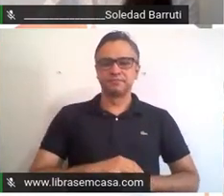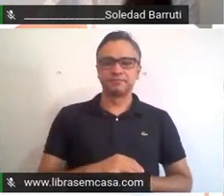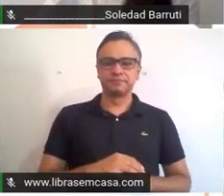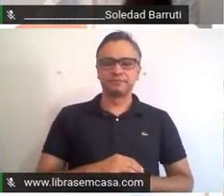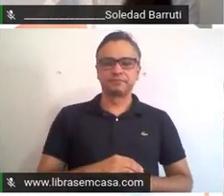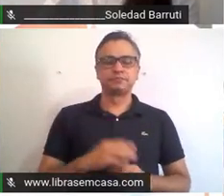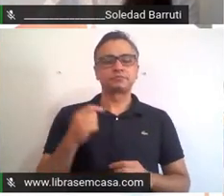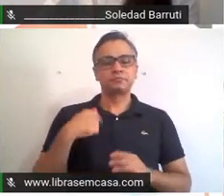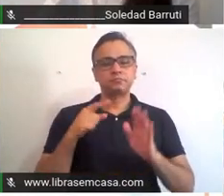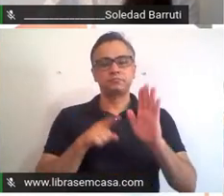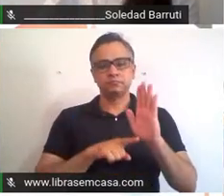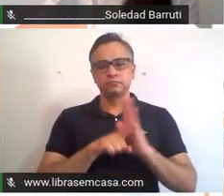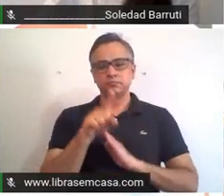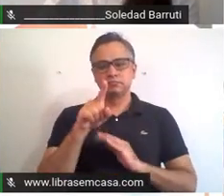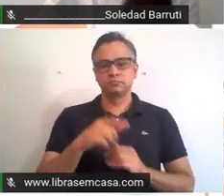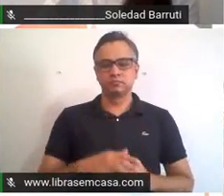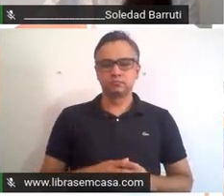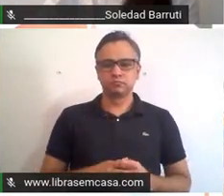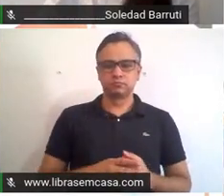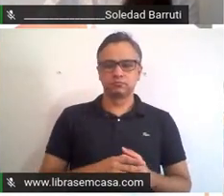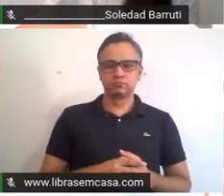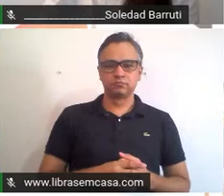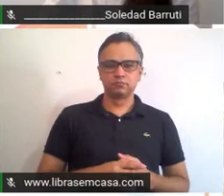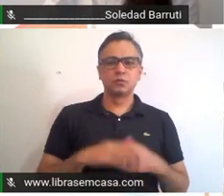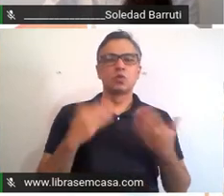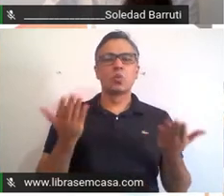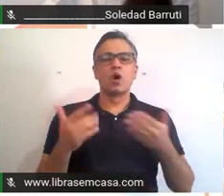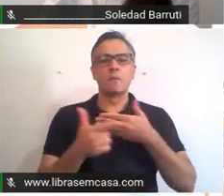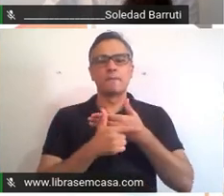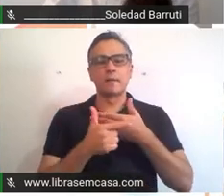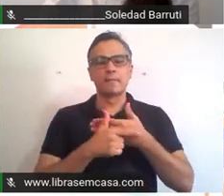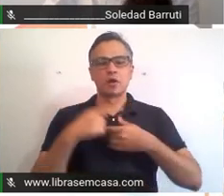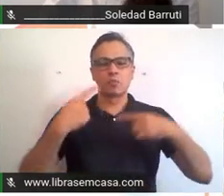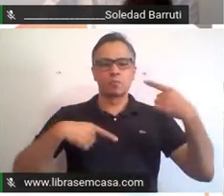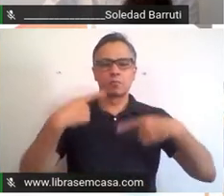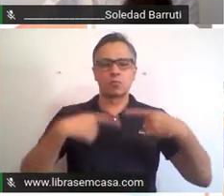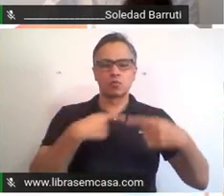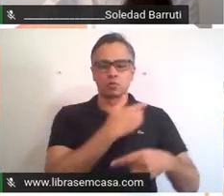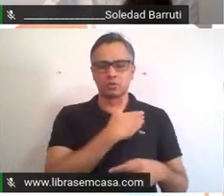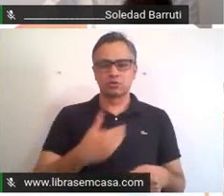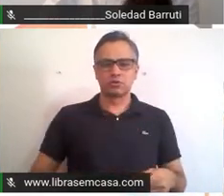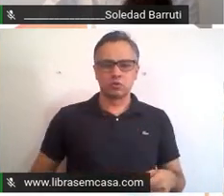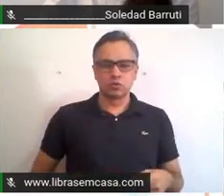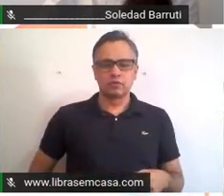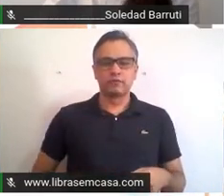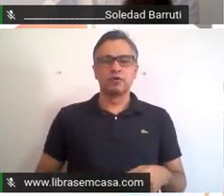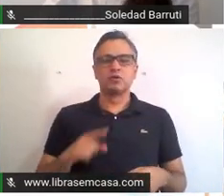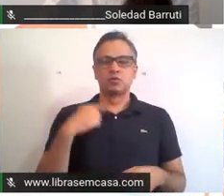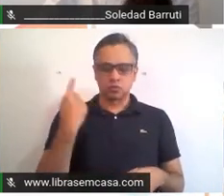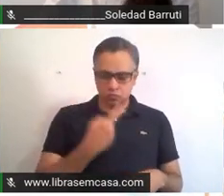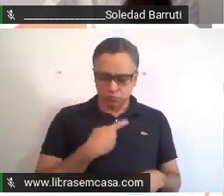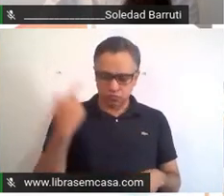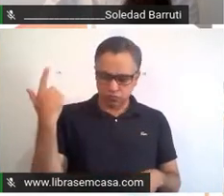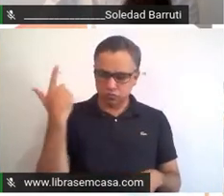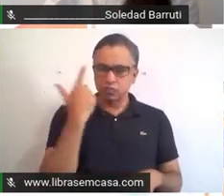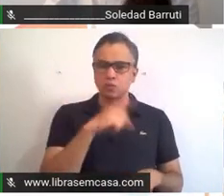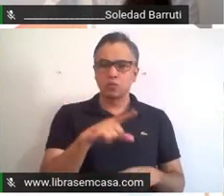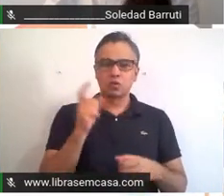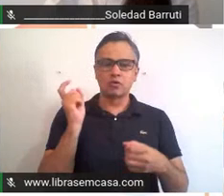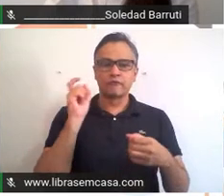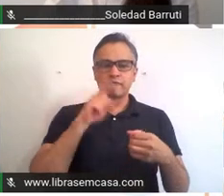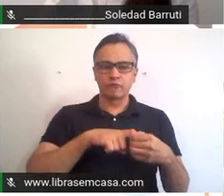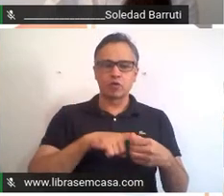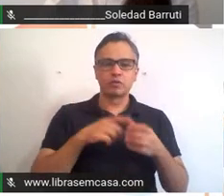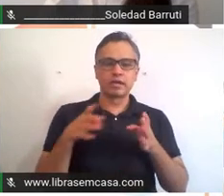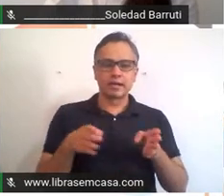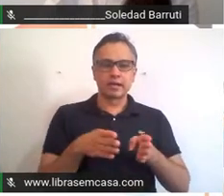minha pergunta para vocês é um pouco qual que é o papel das políticas públicas, né, nesse sentido de a gente conseguir voltar para um caminho certo,